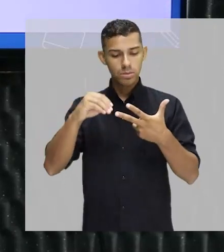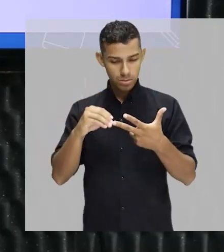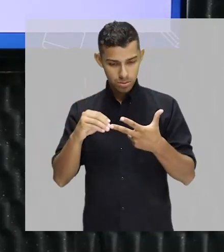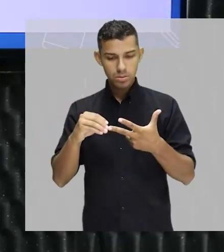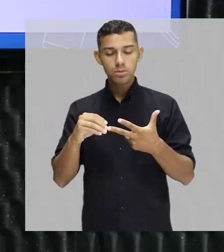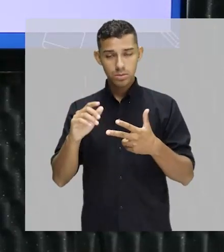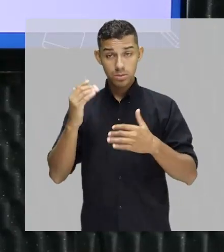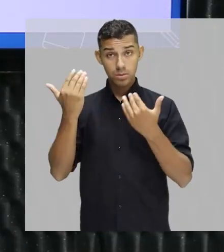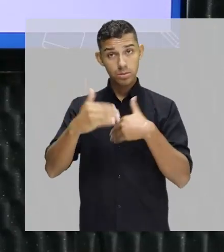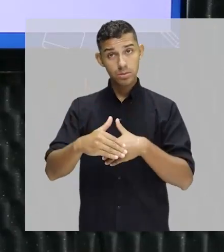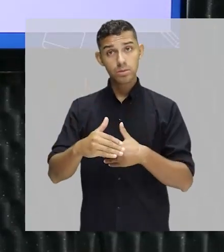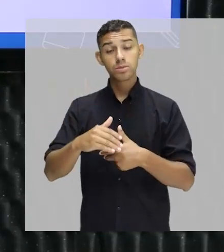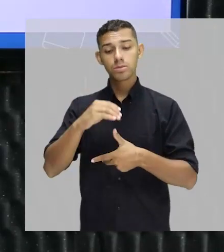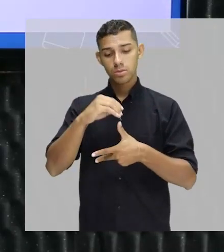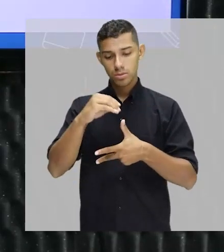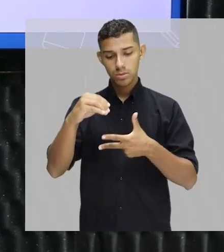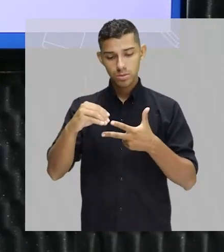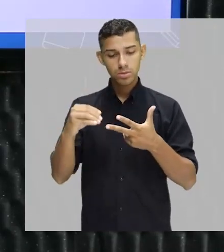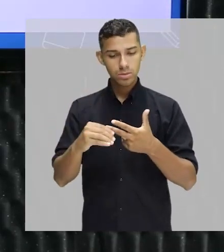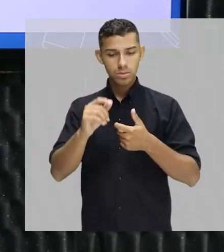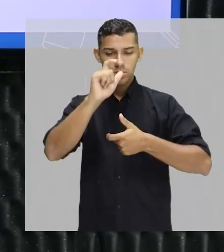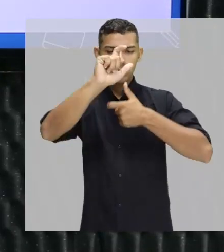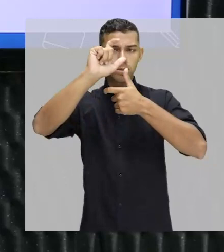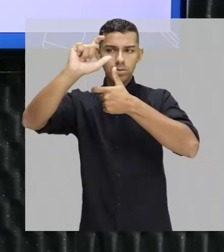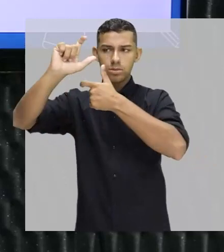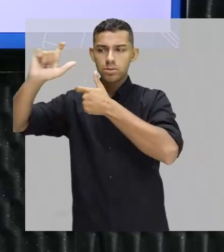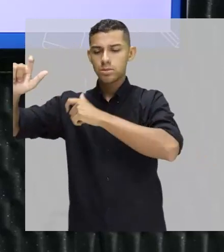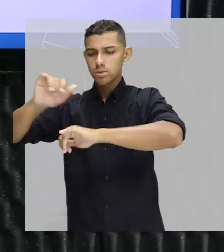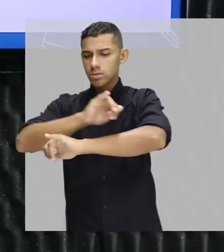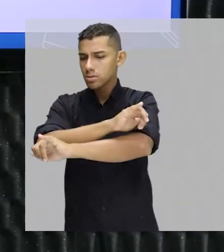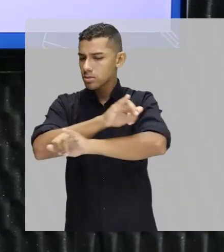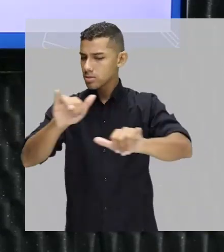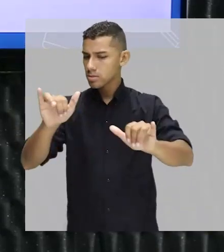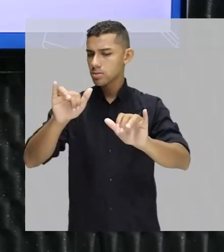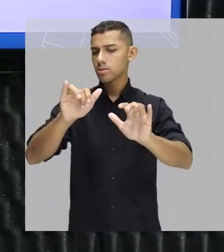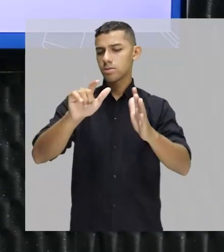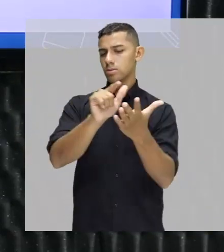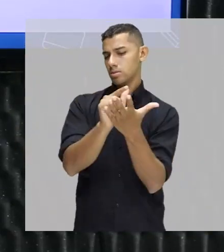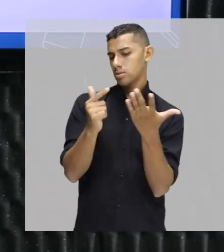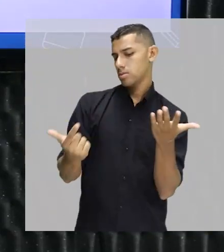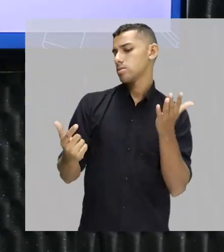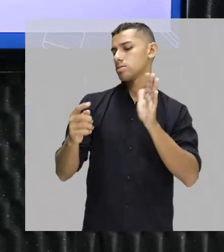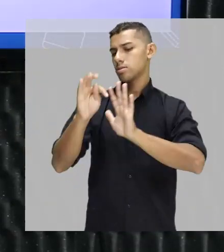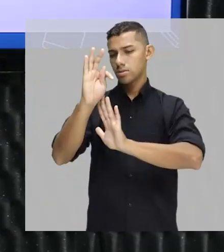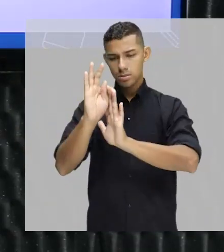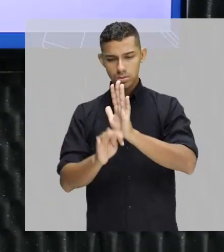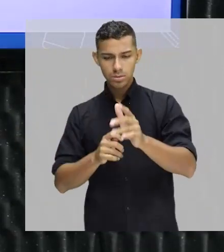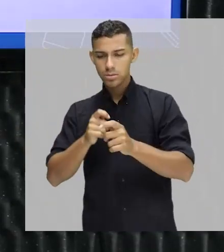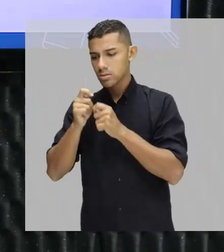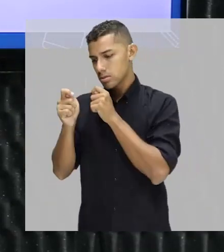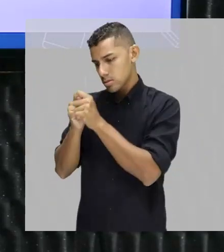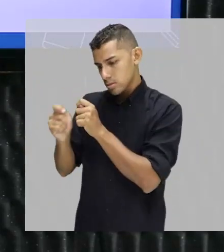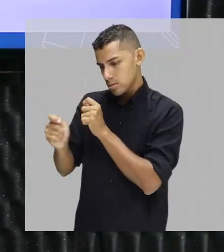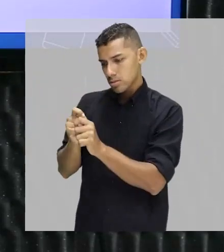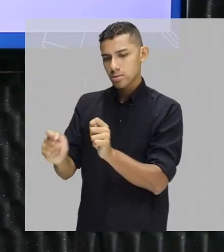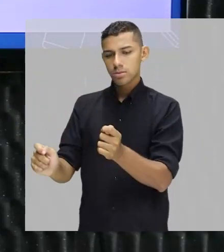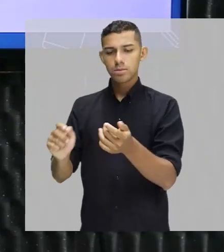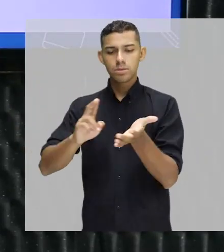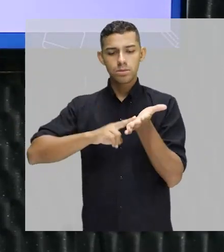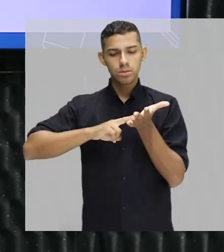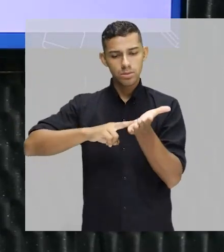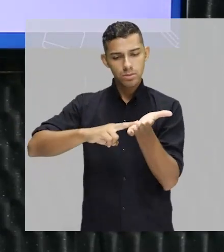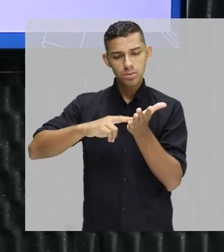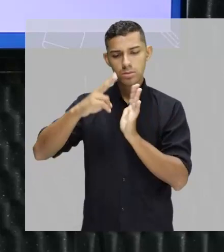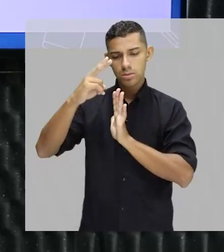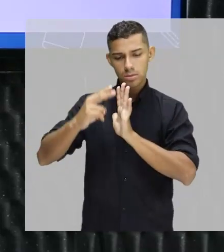esperar que na prova do Enem sempre vão ter tirinhas, notícias, reportagens, editoriais, carta do